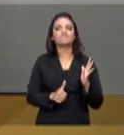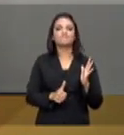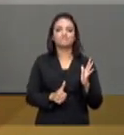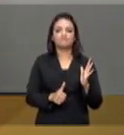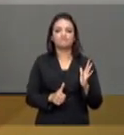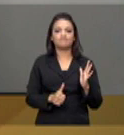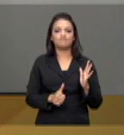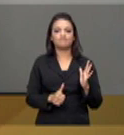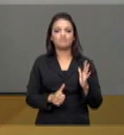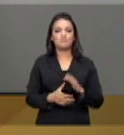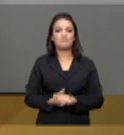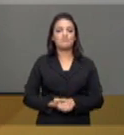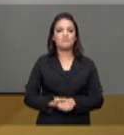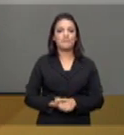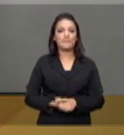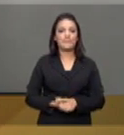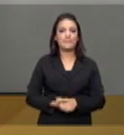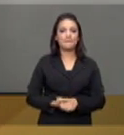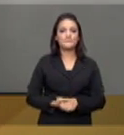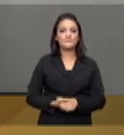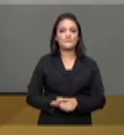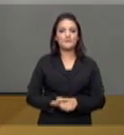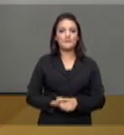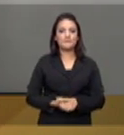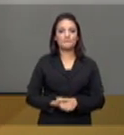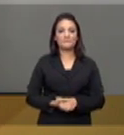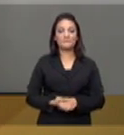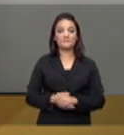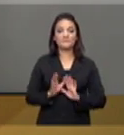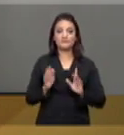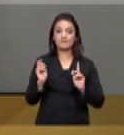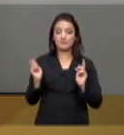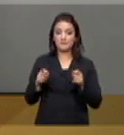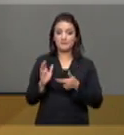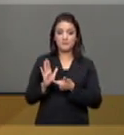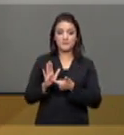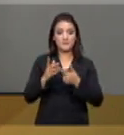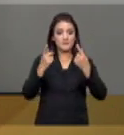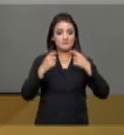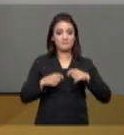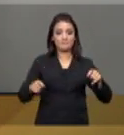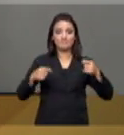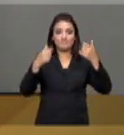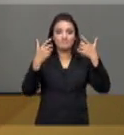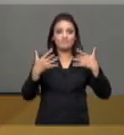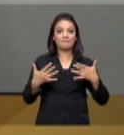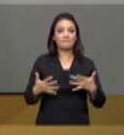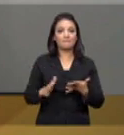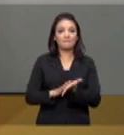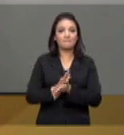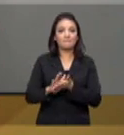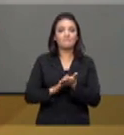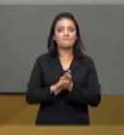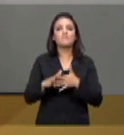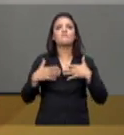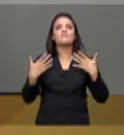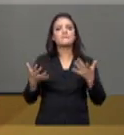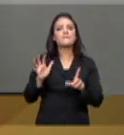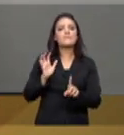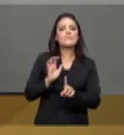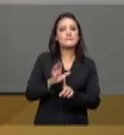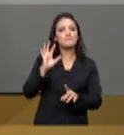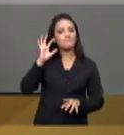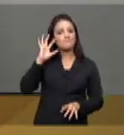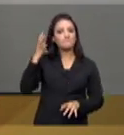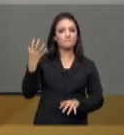portanto, a demonstrar que não há necessidade de esclarecimento sobre o impacto dessa decisão em relação